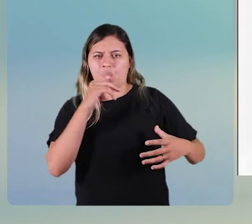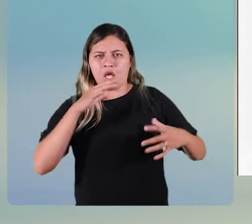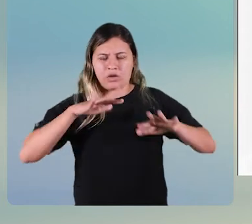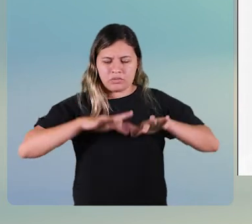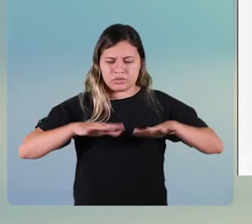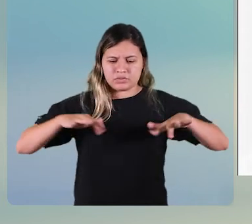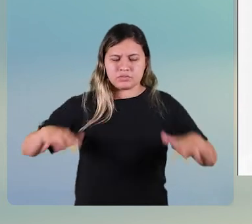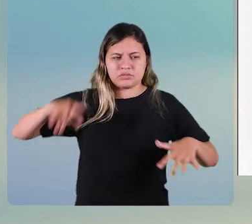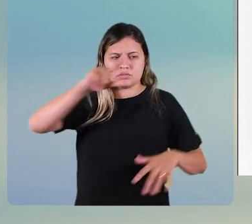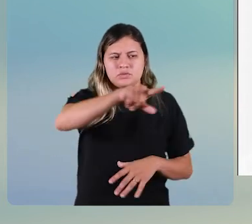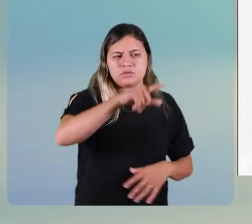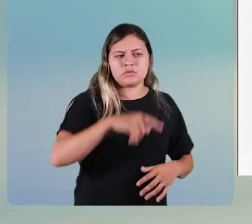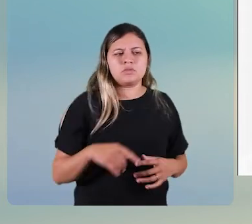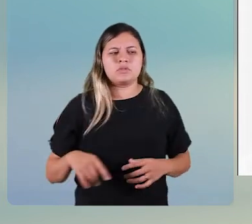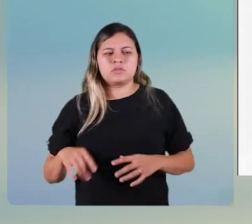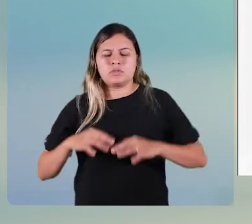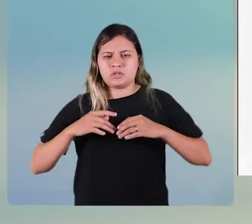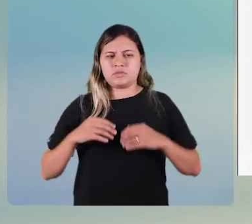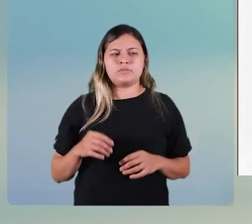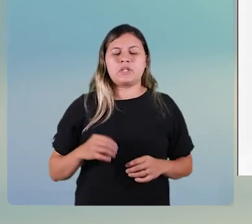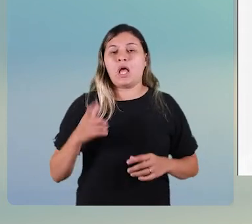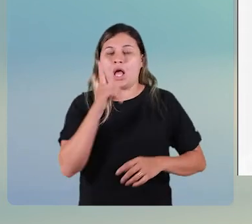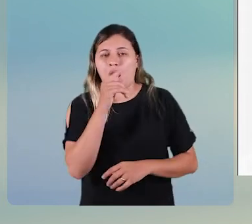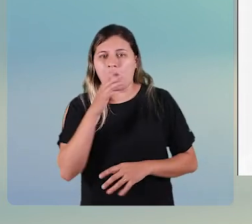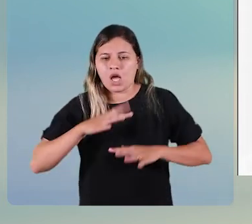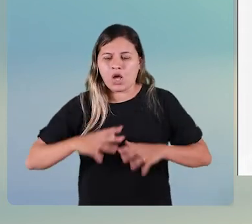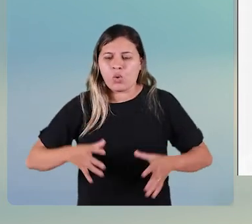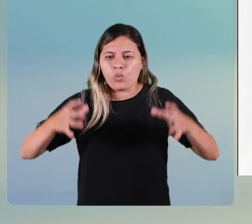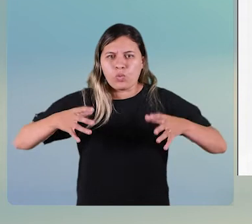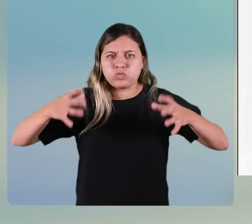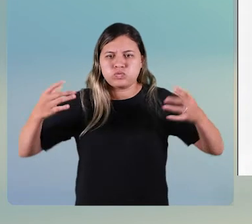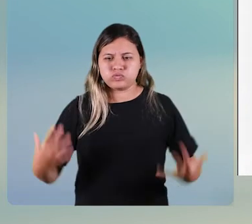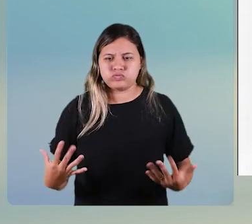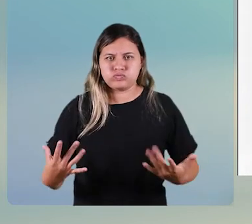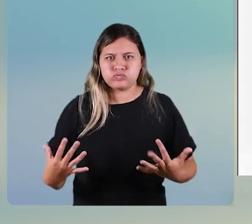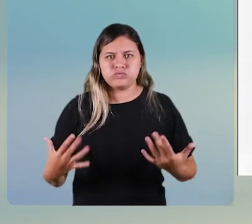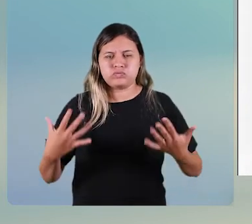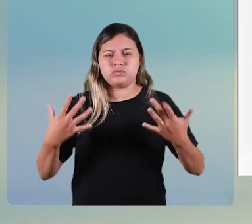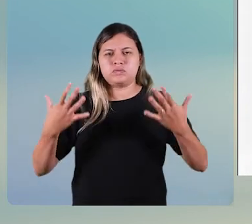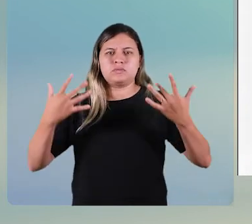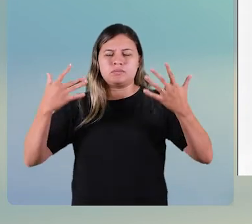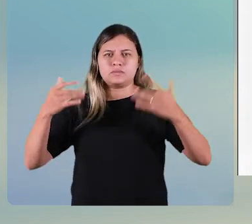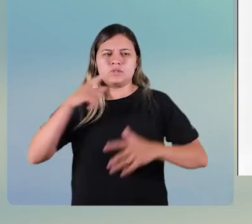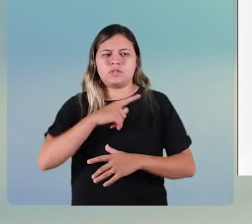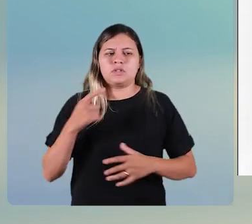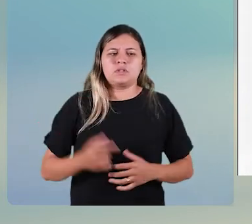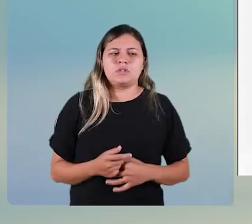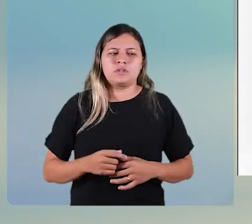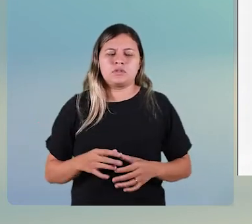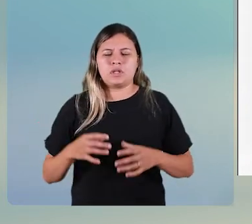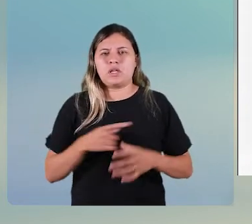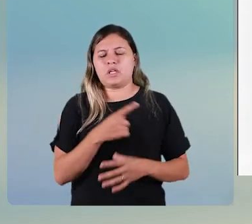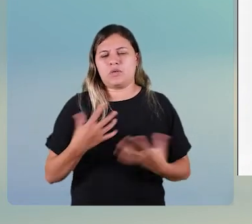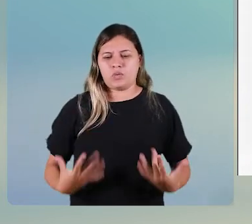Então, essa energia liberada, pessoal, ela vai ser utilizada o quê? Para aquecer essa água da segunda câmara. Essa água sendo aquecida,